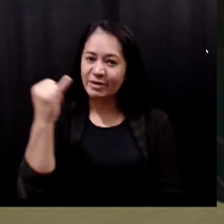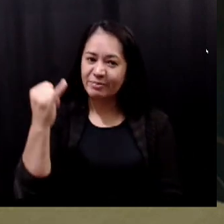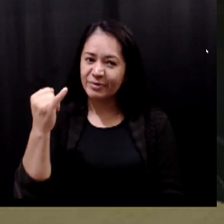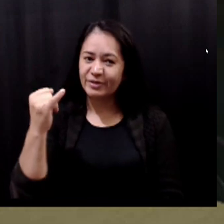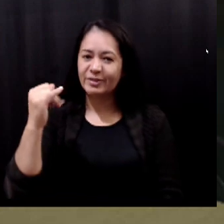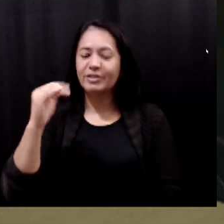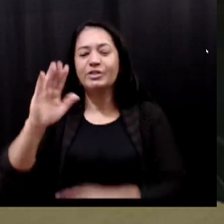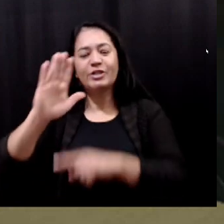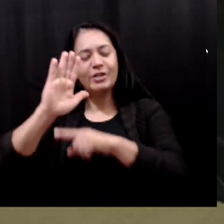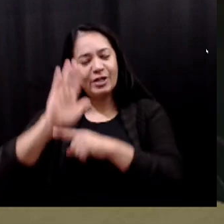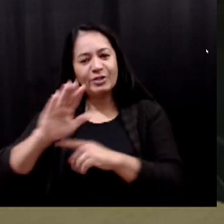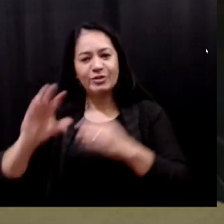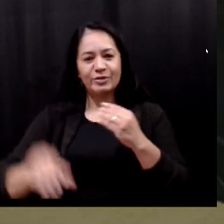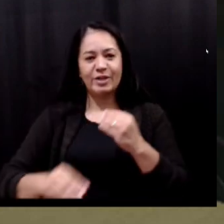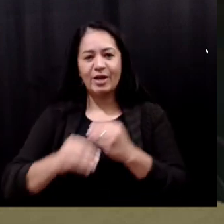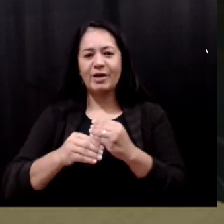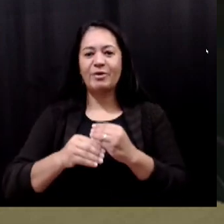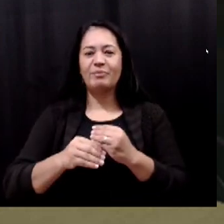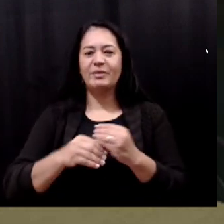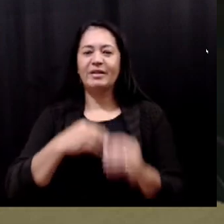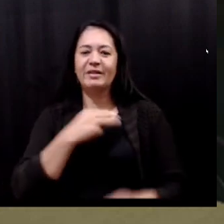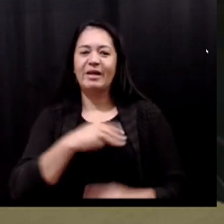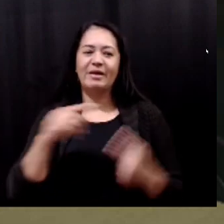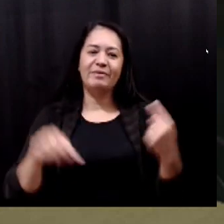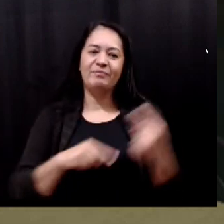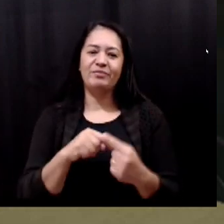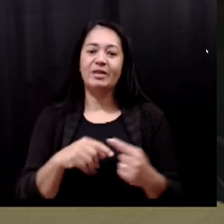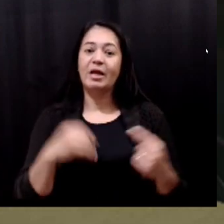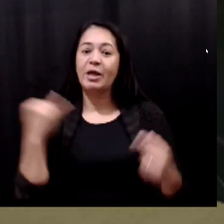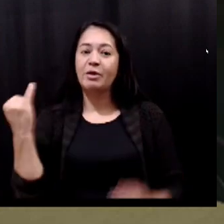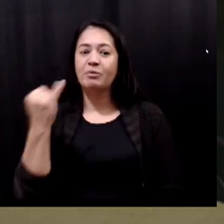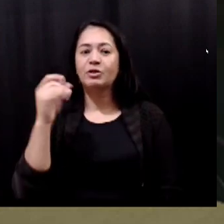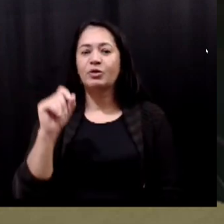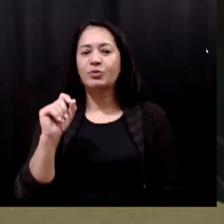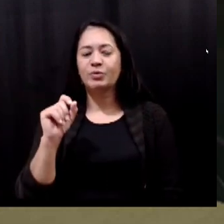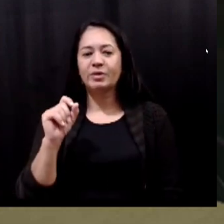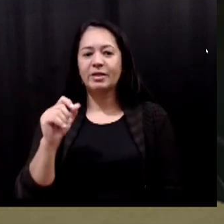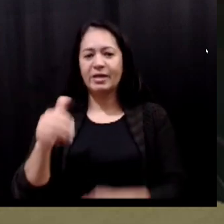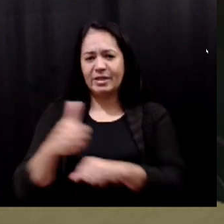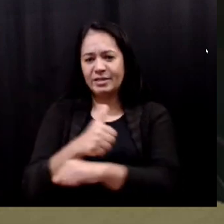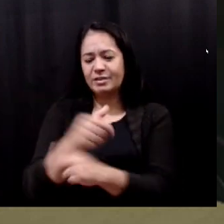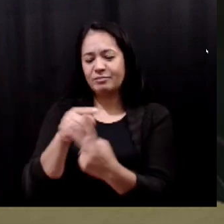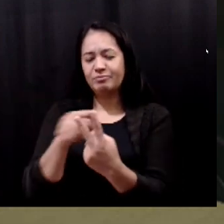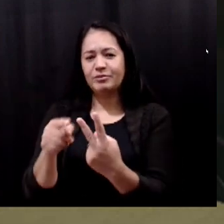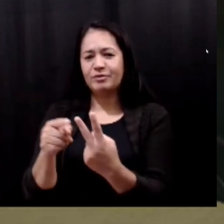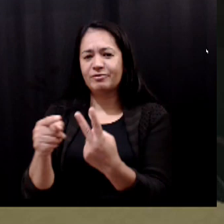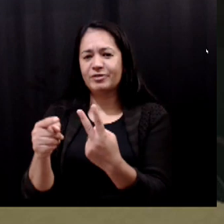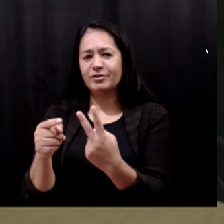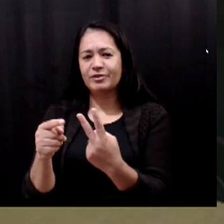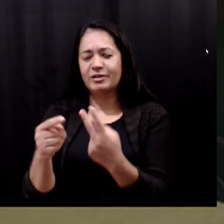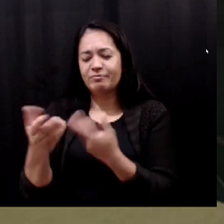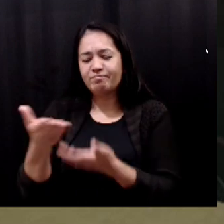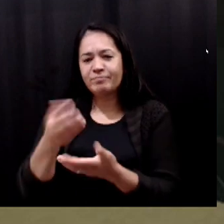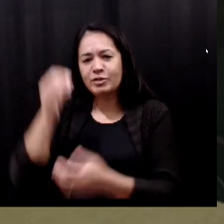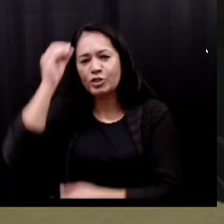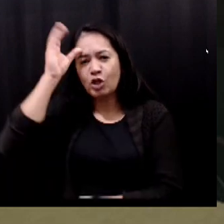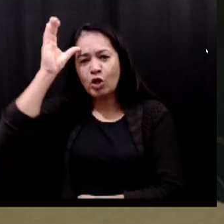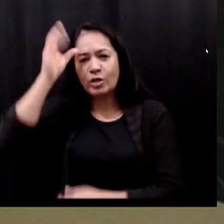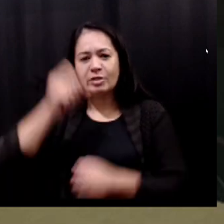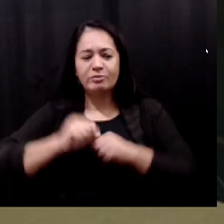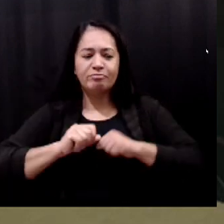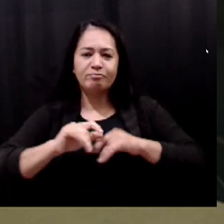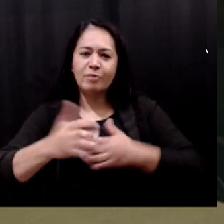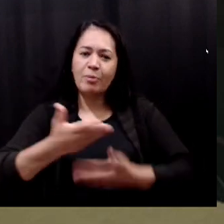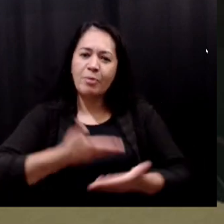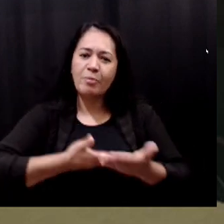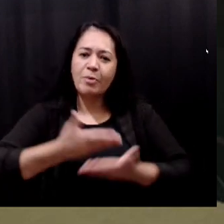Agora, importante também são essas pessoas que dividem com a gente esse conhecimento, né, tão maravilhoso, que trocam experiências. Eu